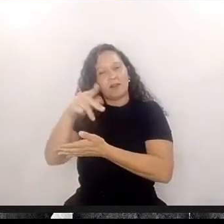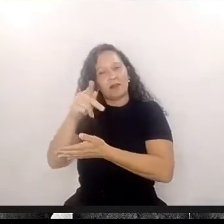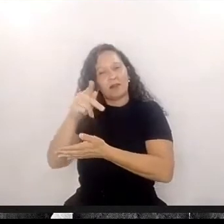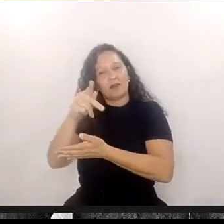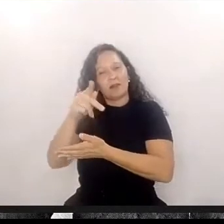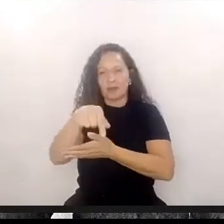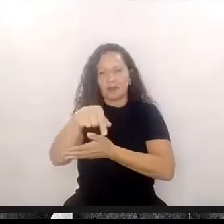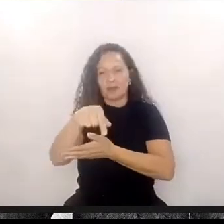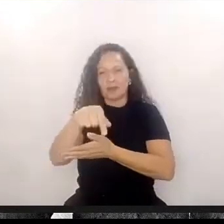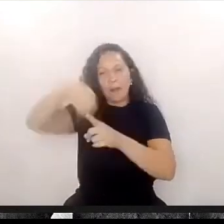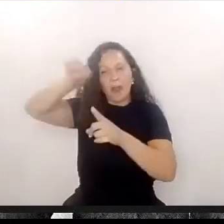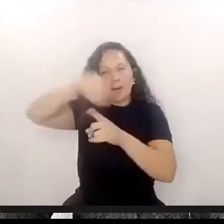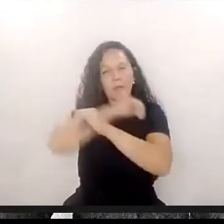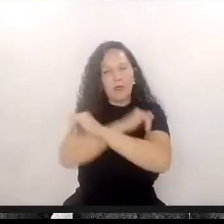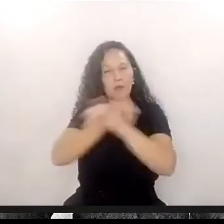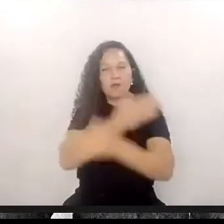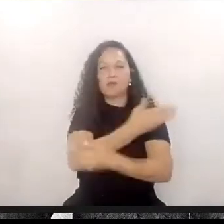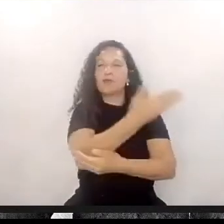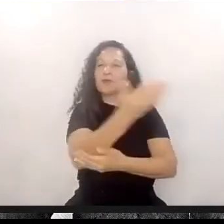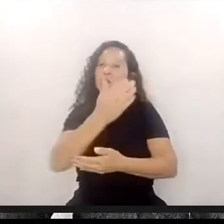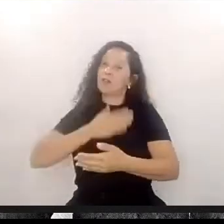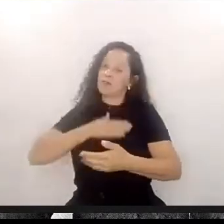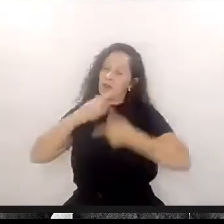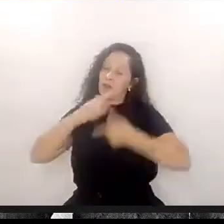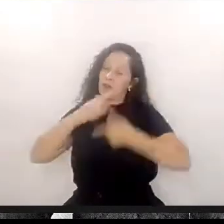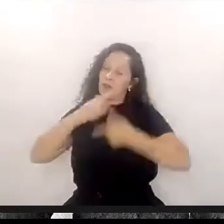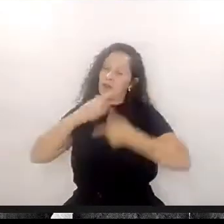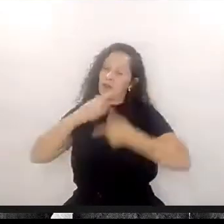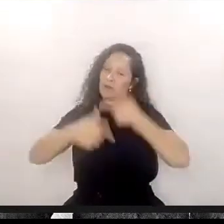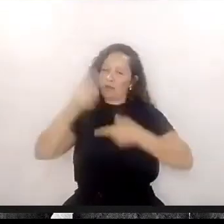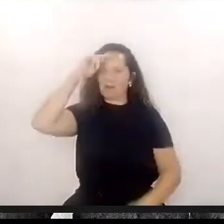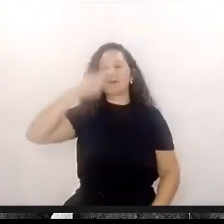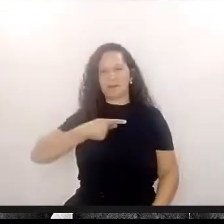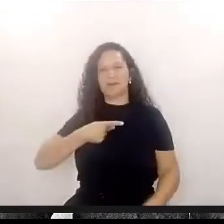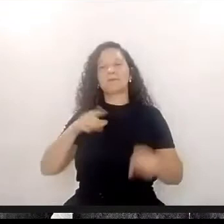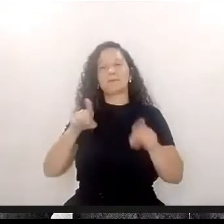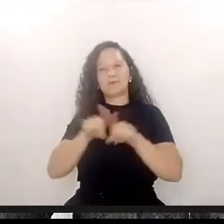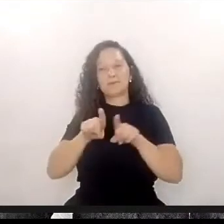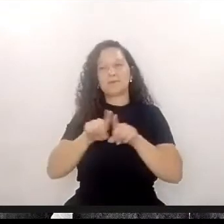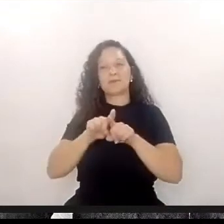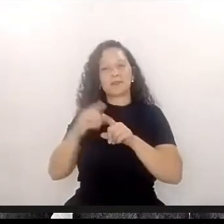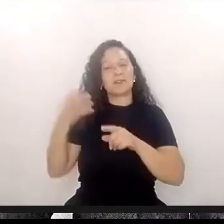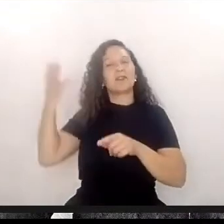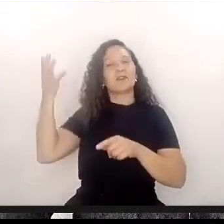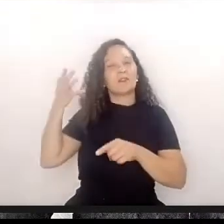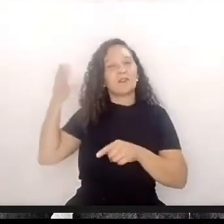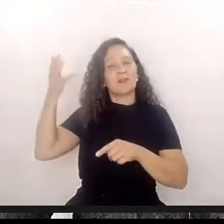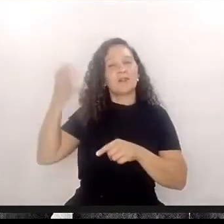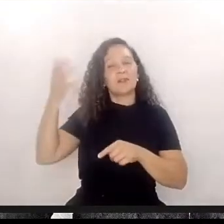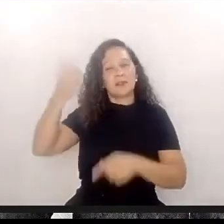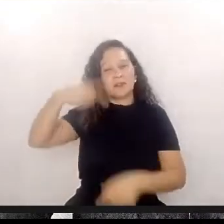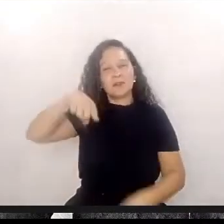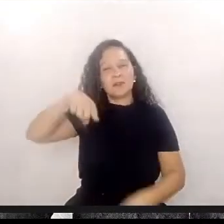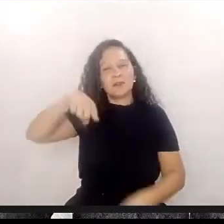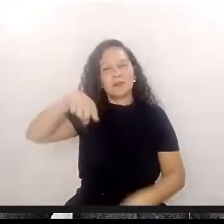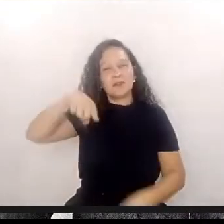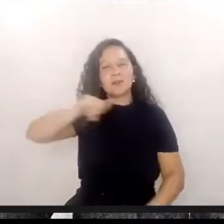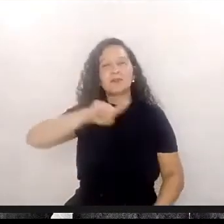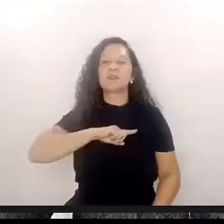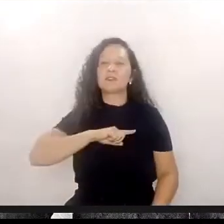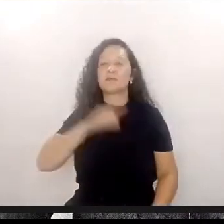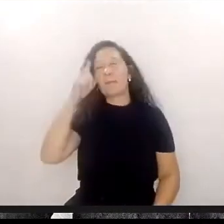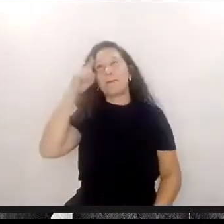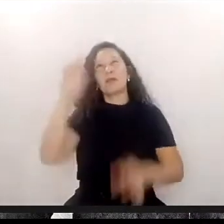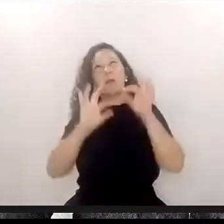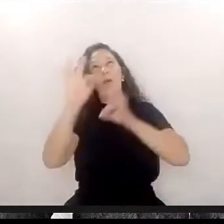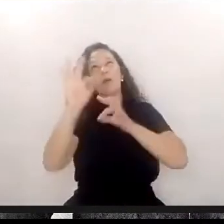vocês. E o evento, a gente era para ser presencial ano